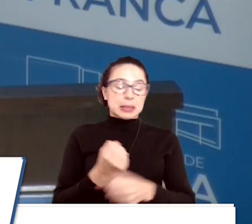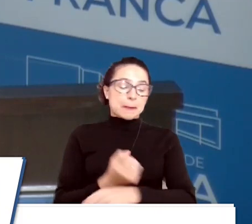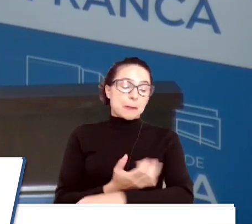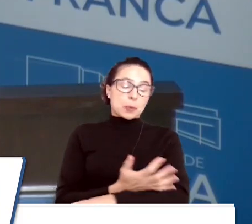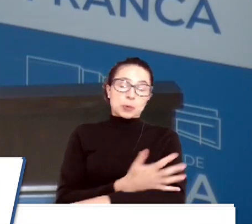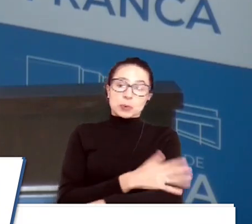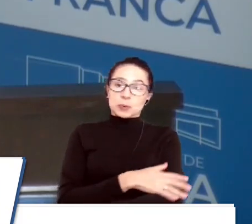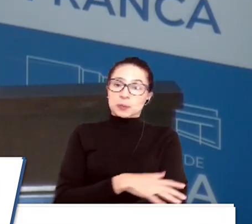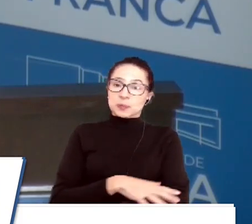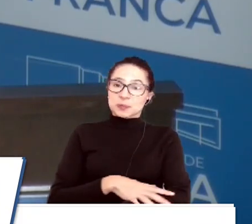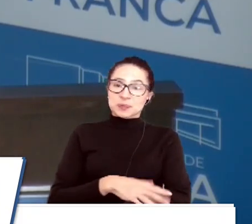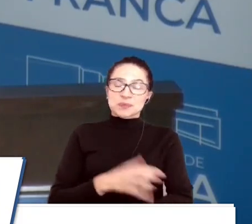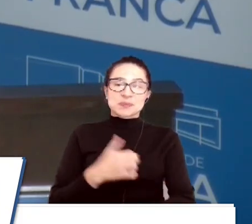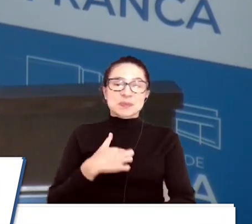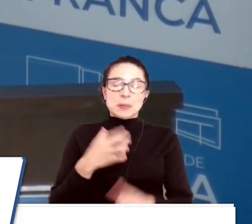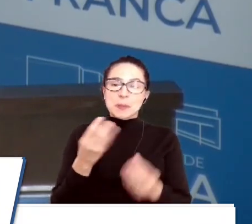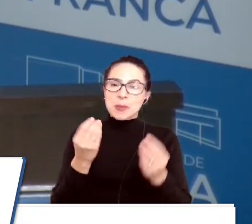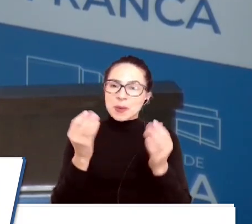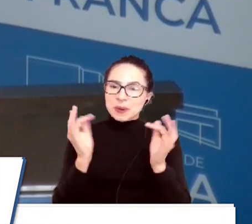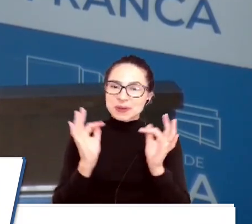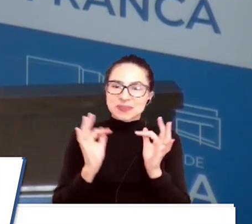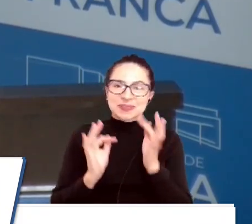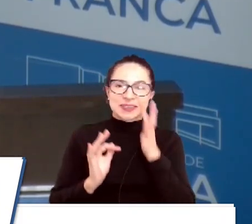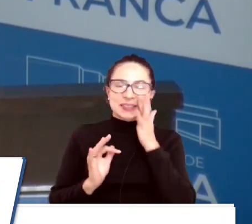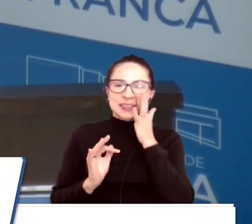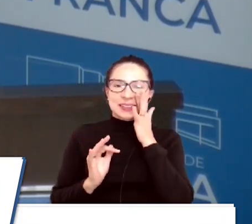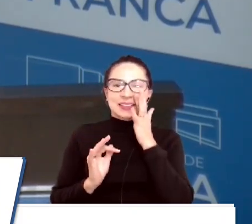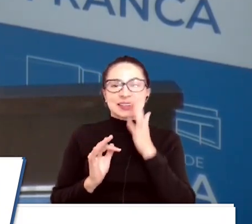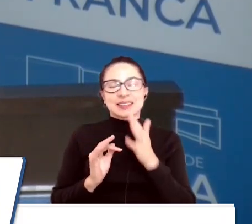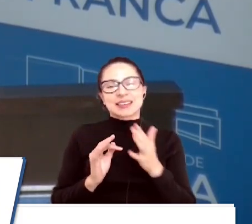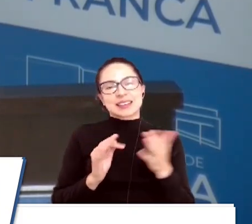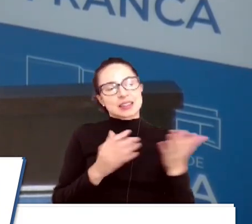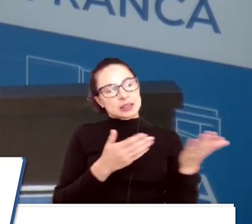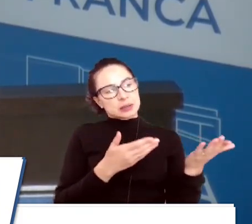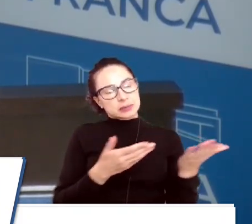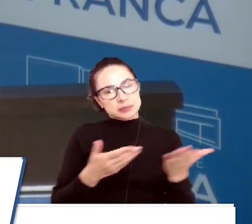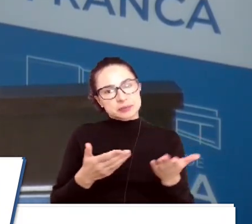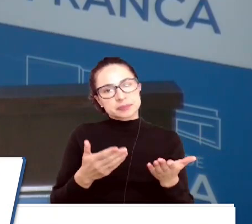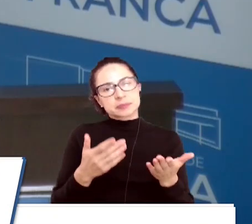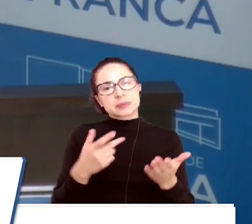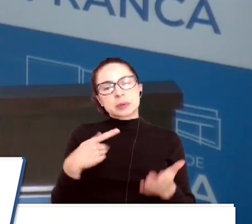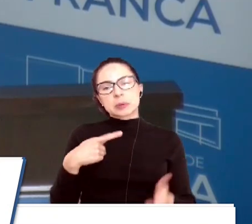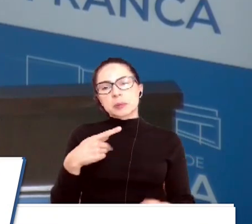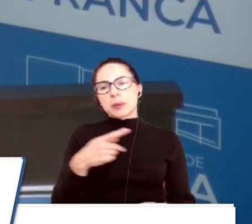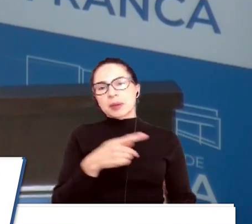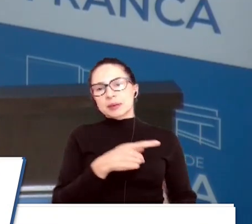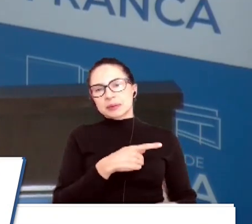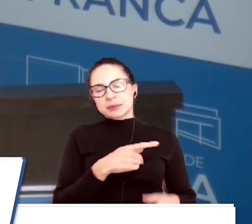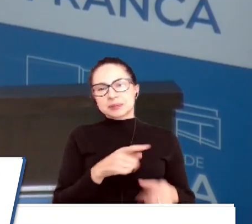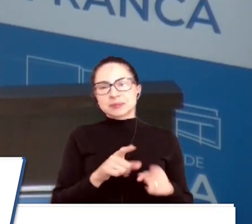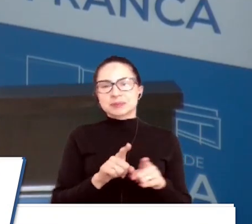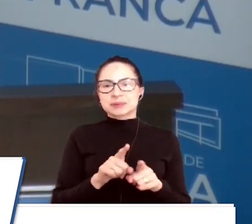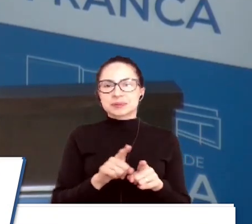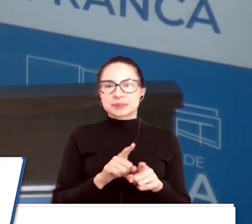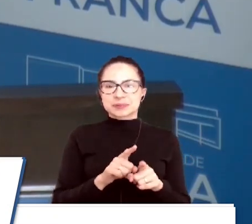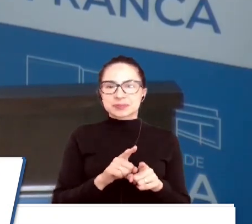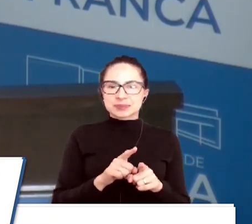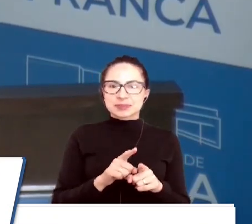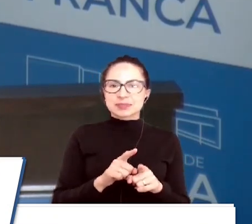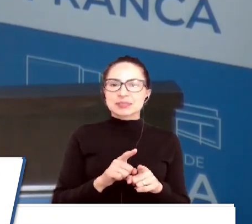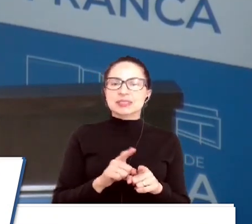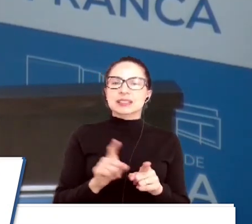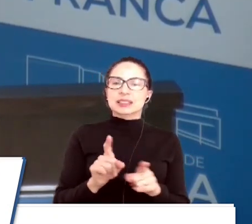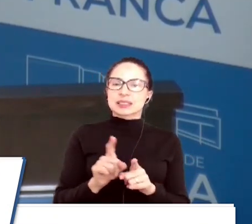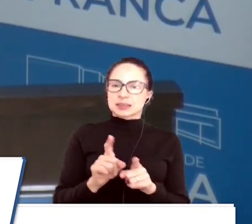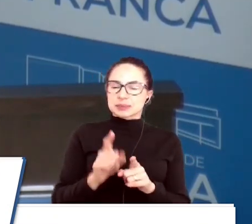Emocionante. Fiquei muito feliz com a vinda dos meus pastores aqui e alguns membros